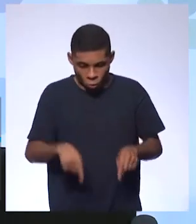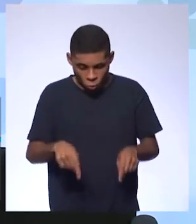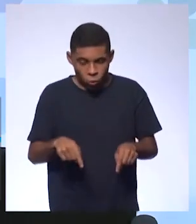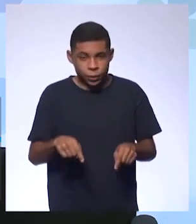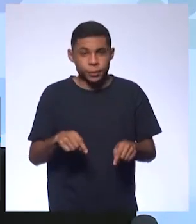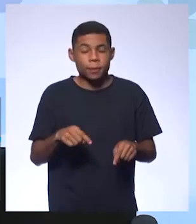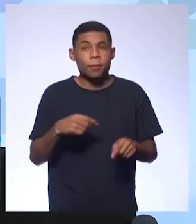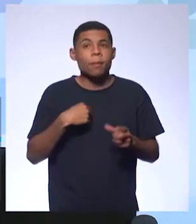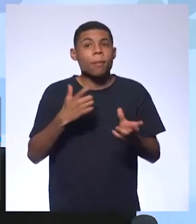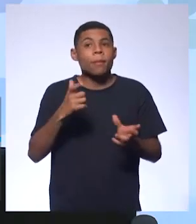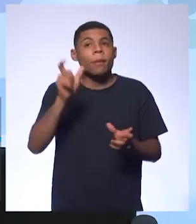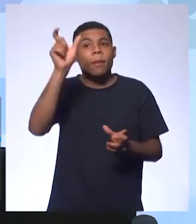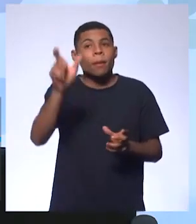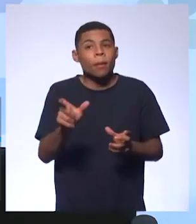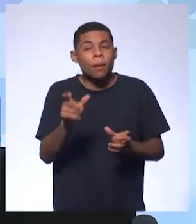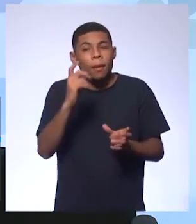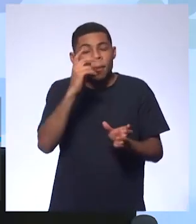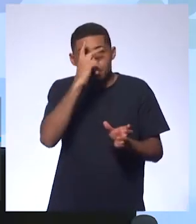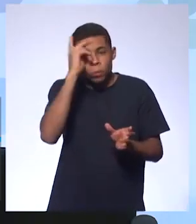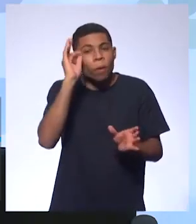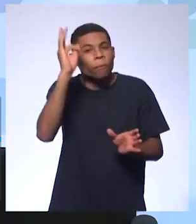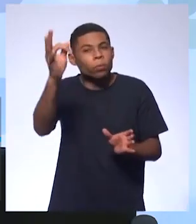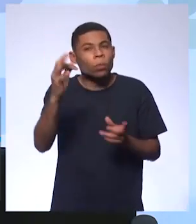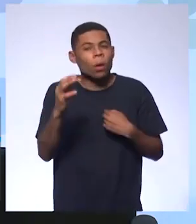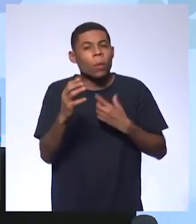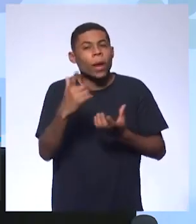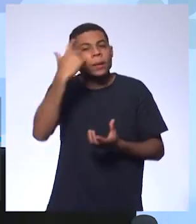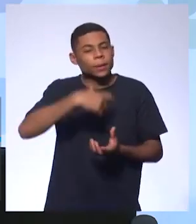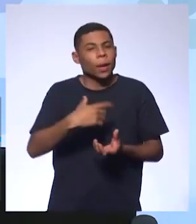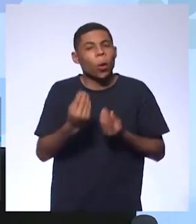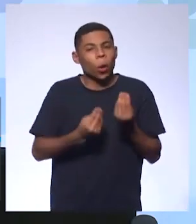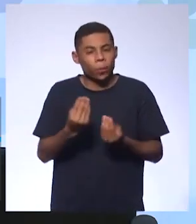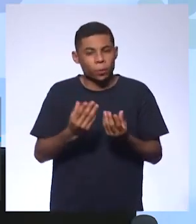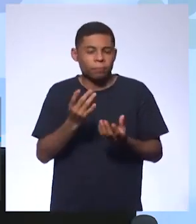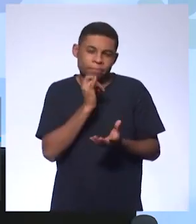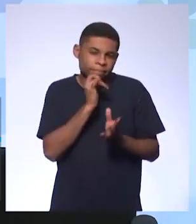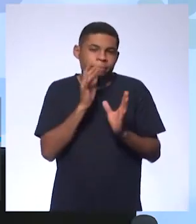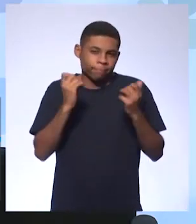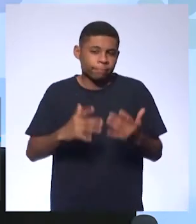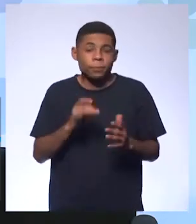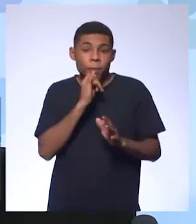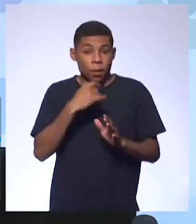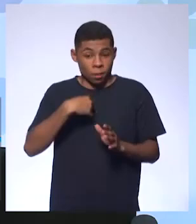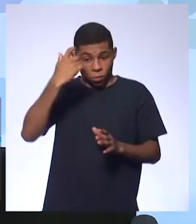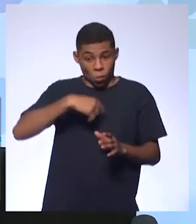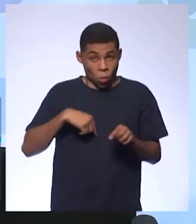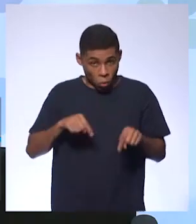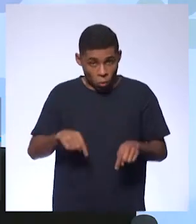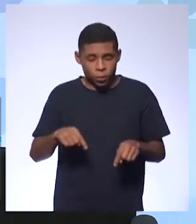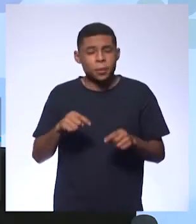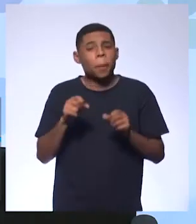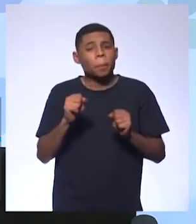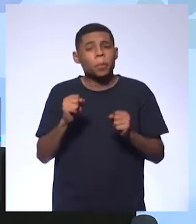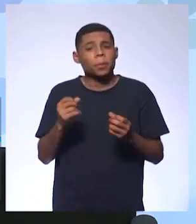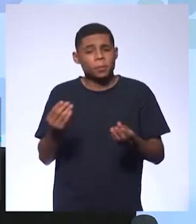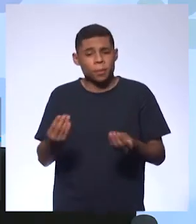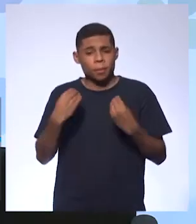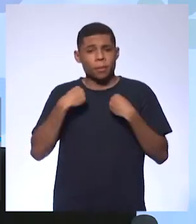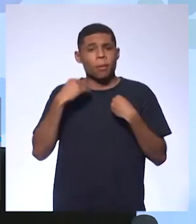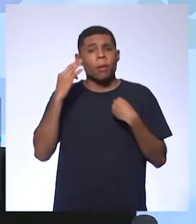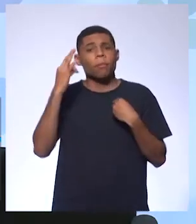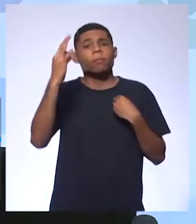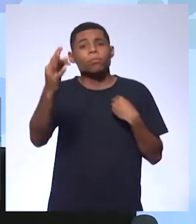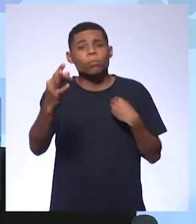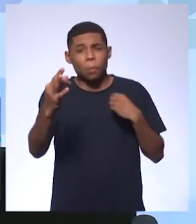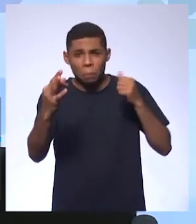daquele eu que eu quero ser no futuro. Né? Ele fala que isso que eu sou hoje, consequentemente, irá intervir no